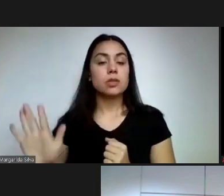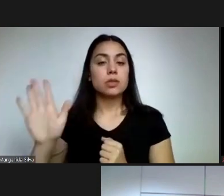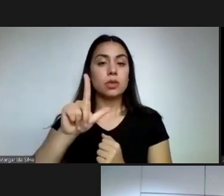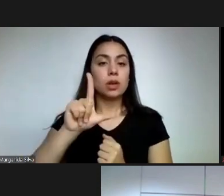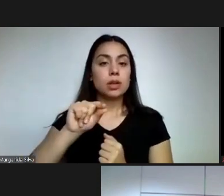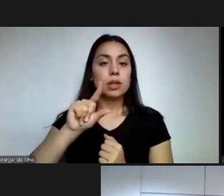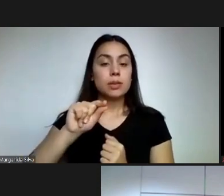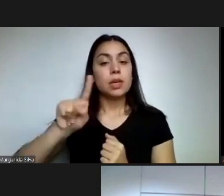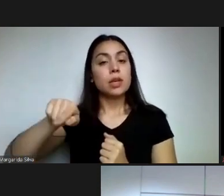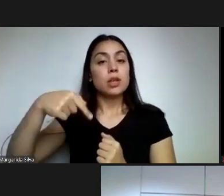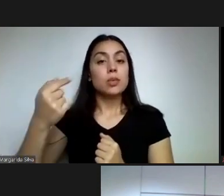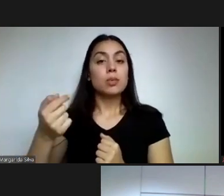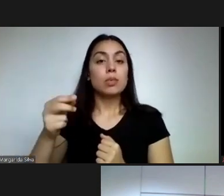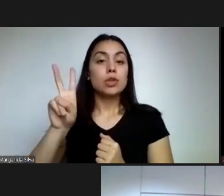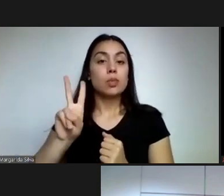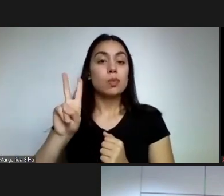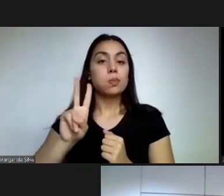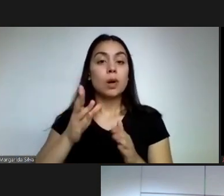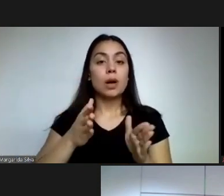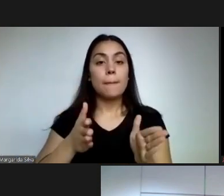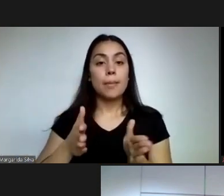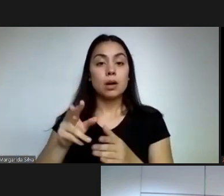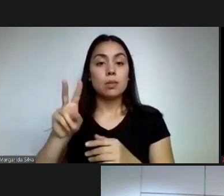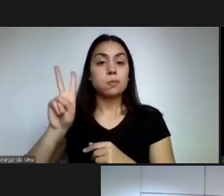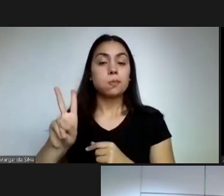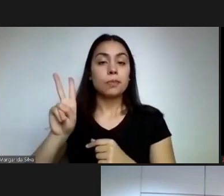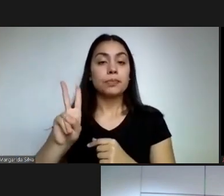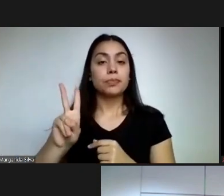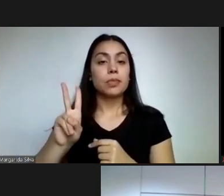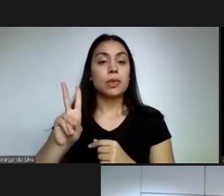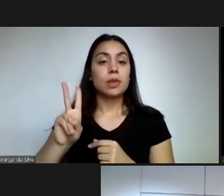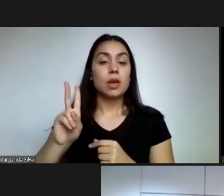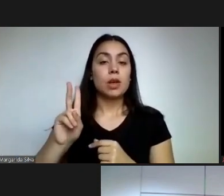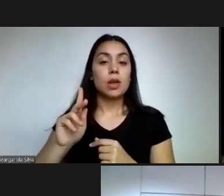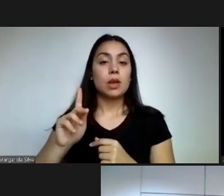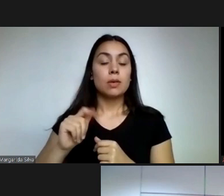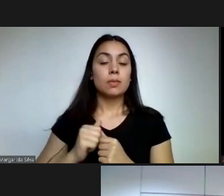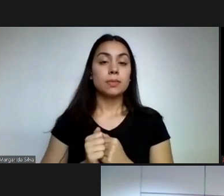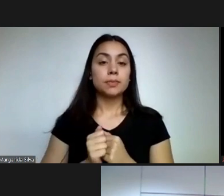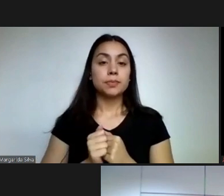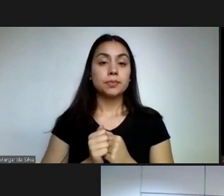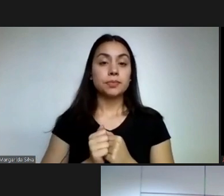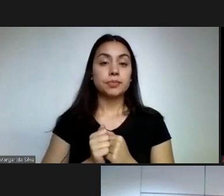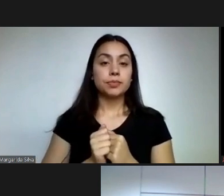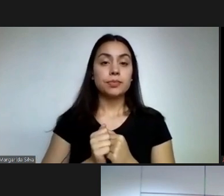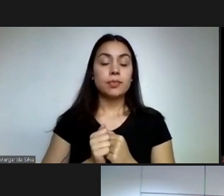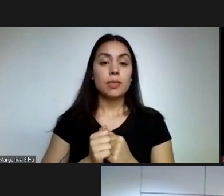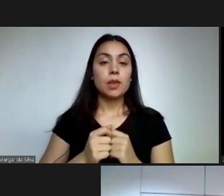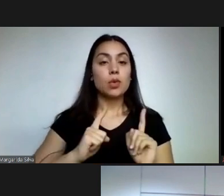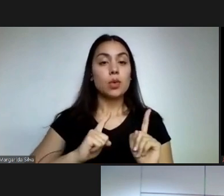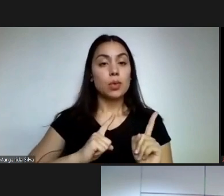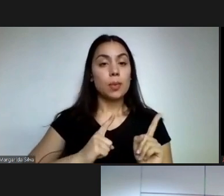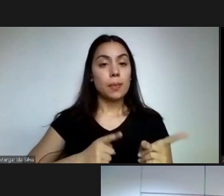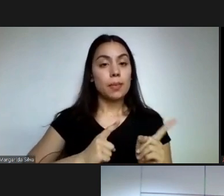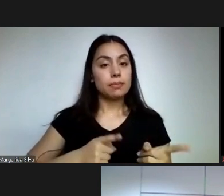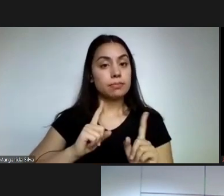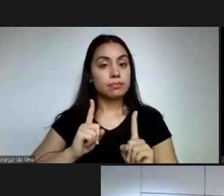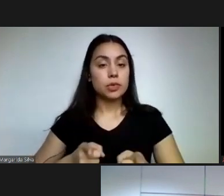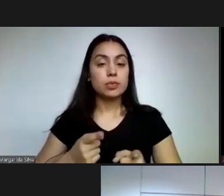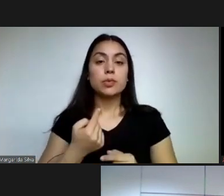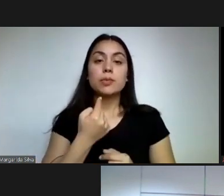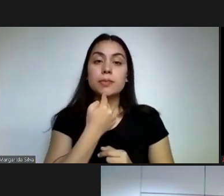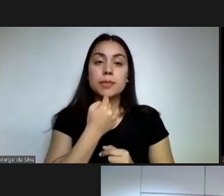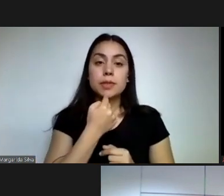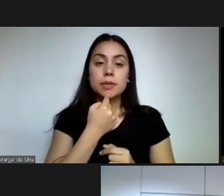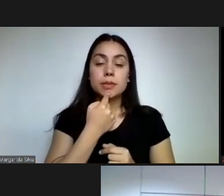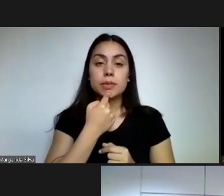segundo momento que terminou a última edição agora no passado mês, para começarem a ganhar mais competências de serem